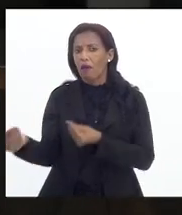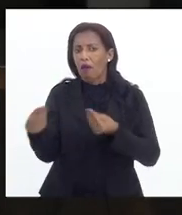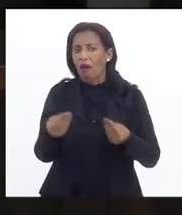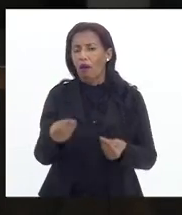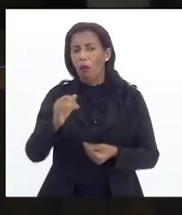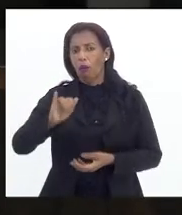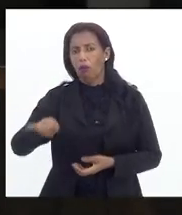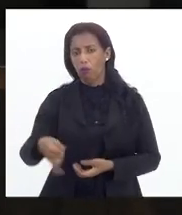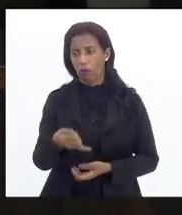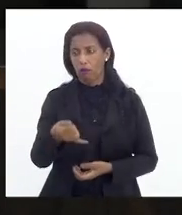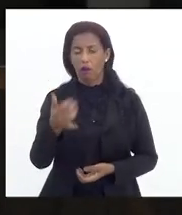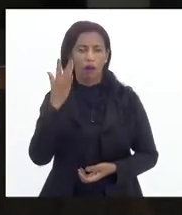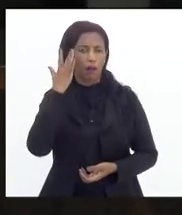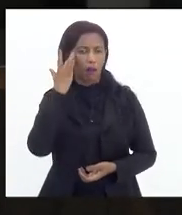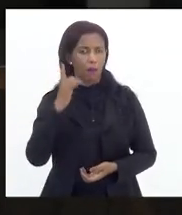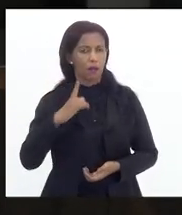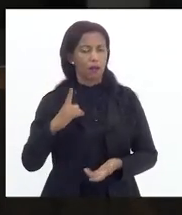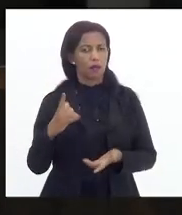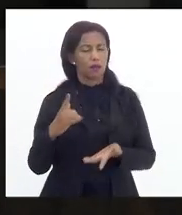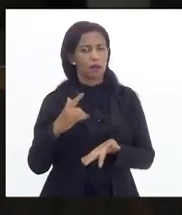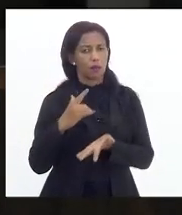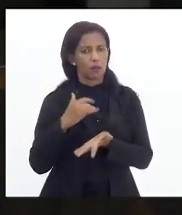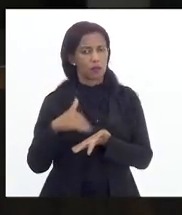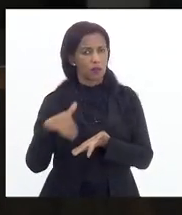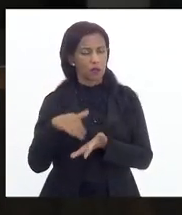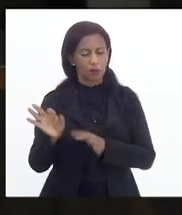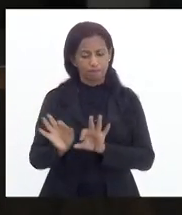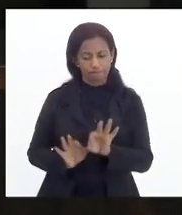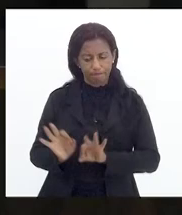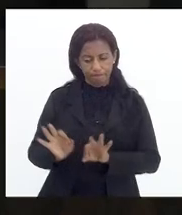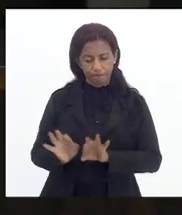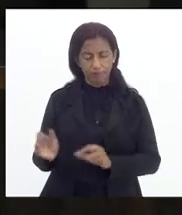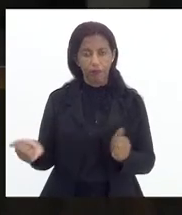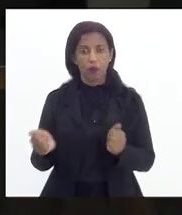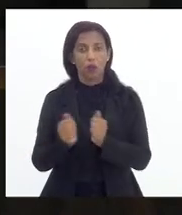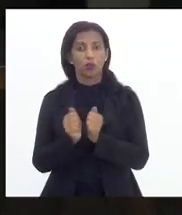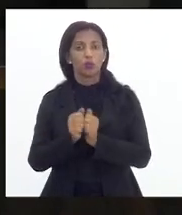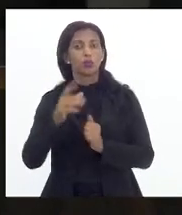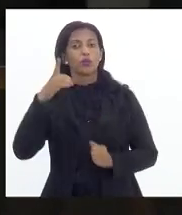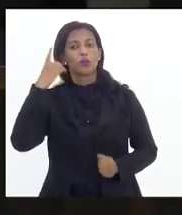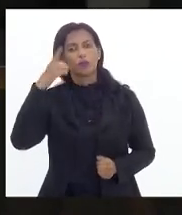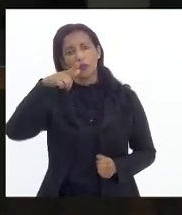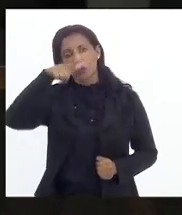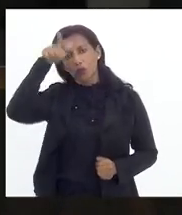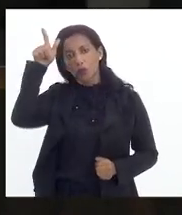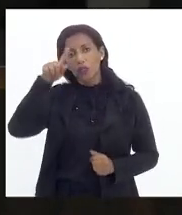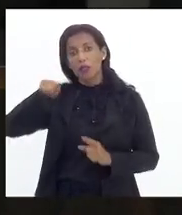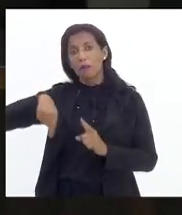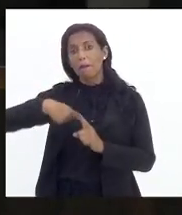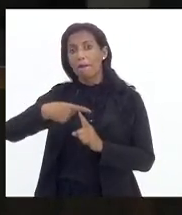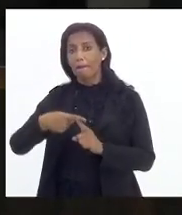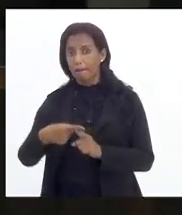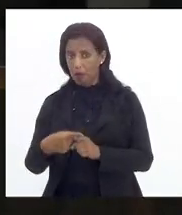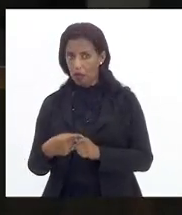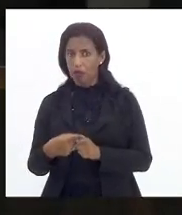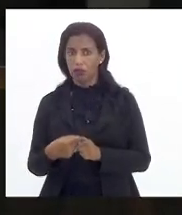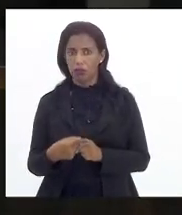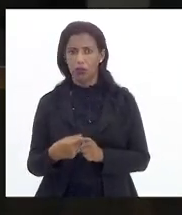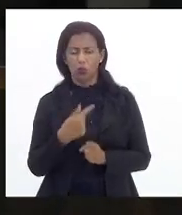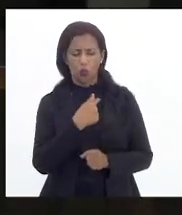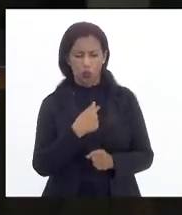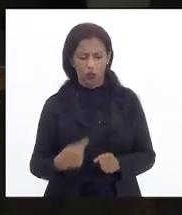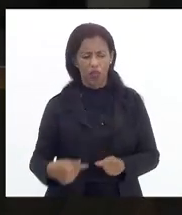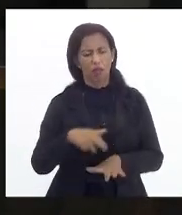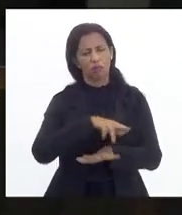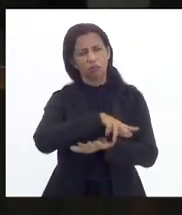amanhã nós teremos Secretaria de planejamento juntamente com Deputado Luiz Paulo e os demais Agentes do